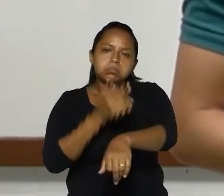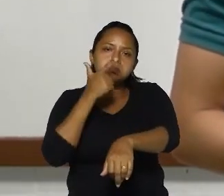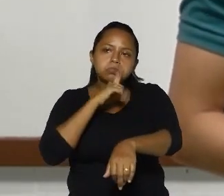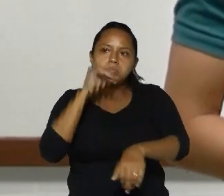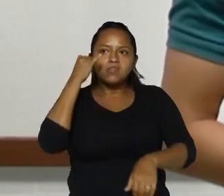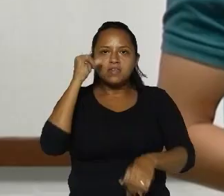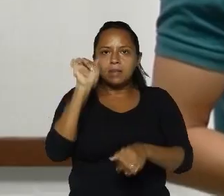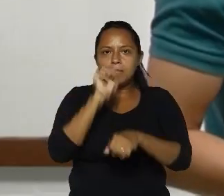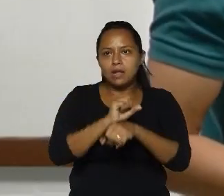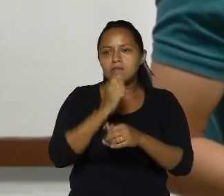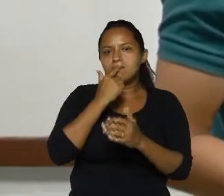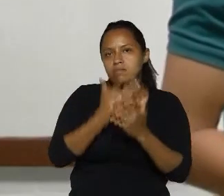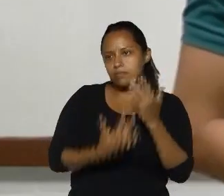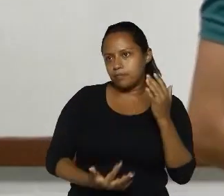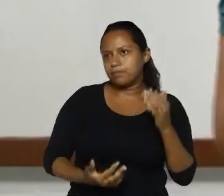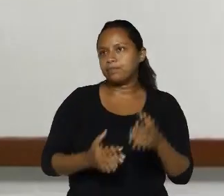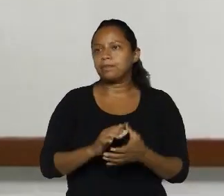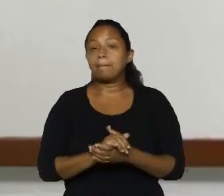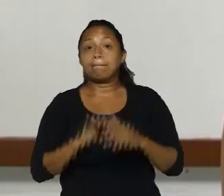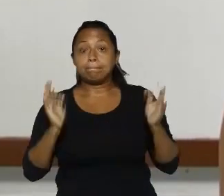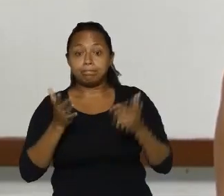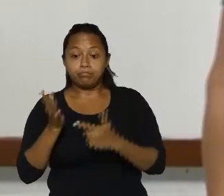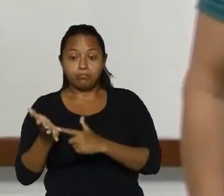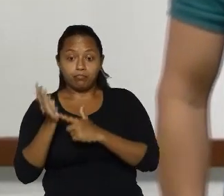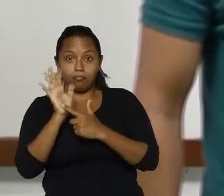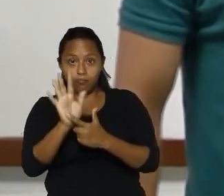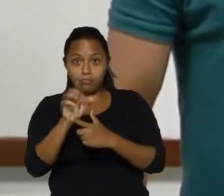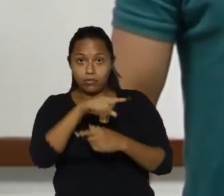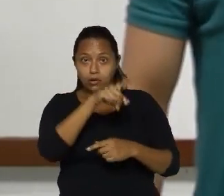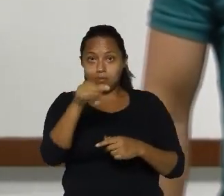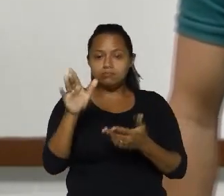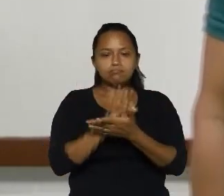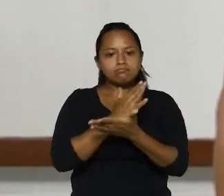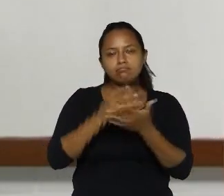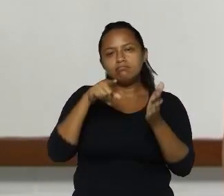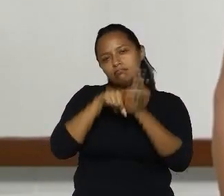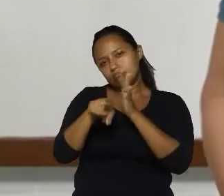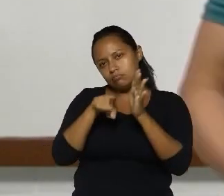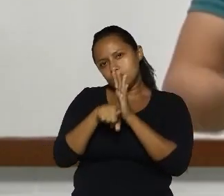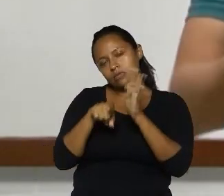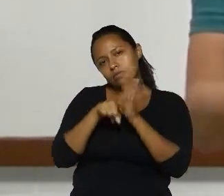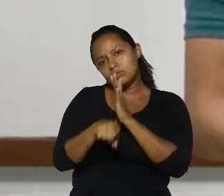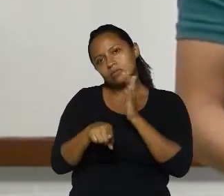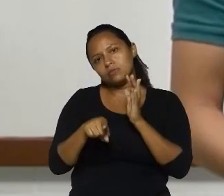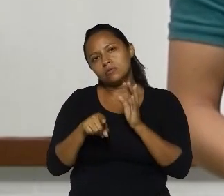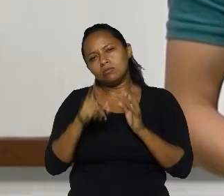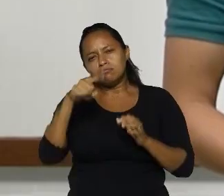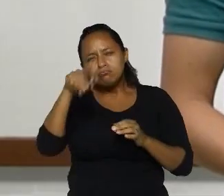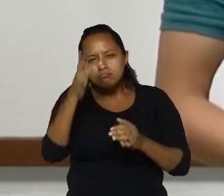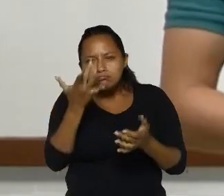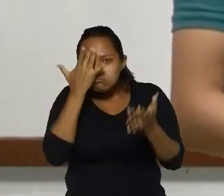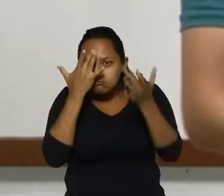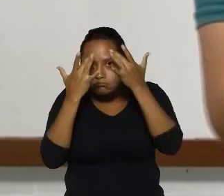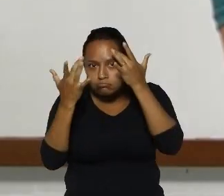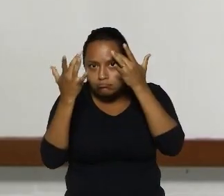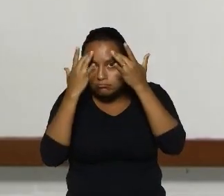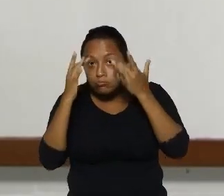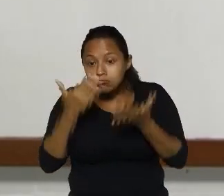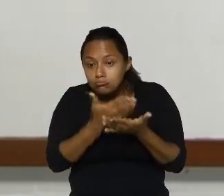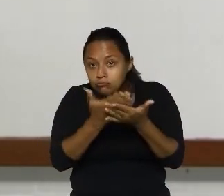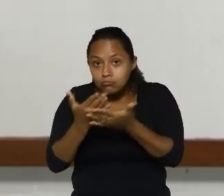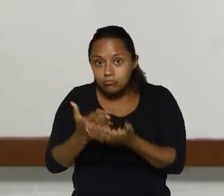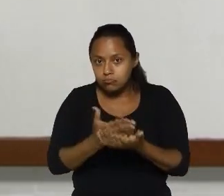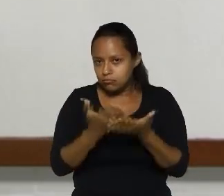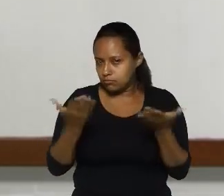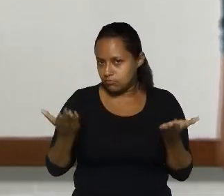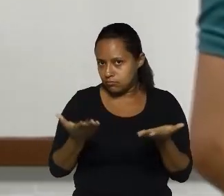sangue. Agora nós vamos apresentar para vocês algumas questões para fixar aquilo que